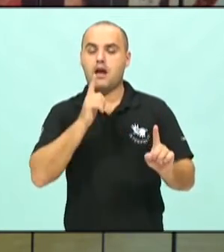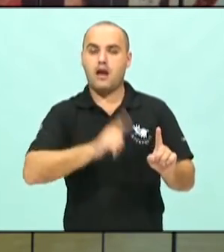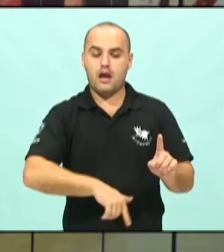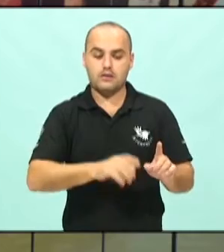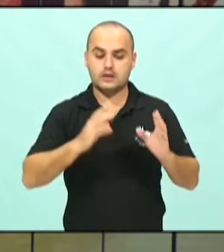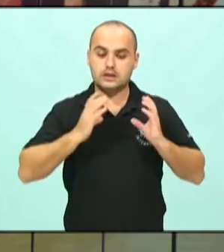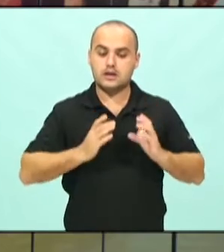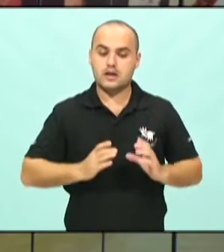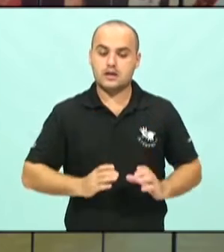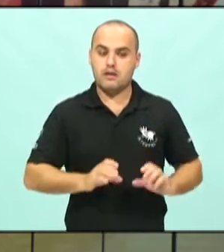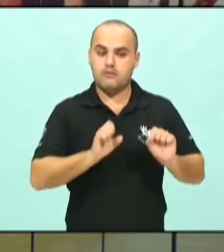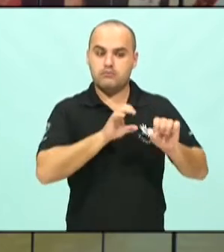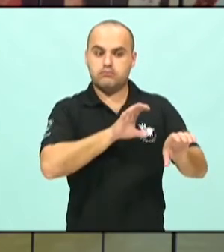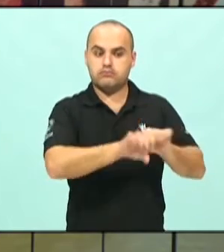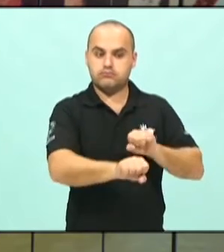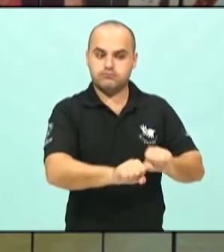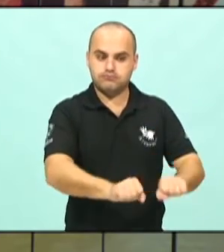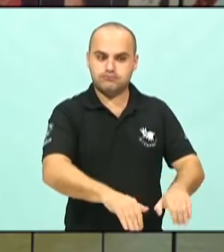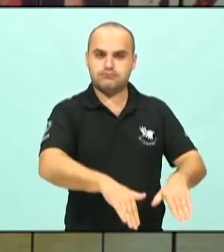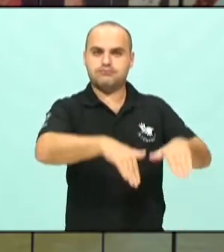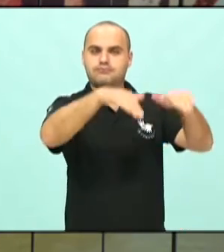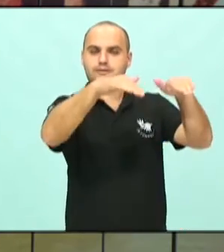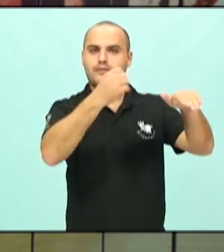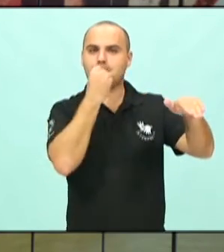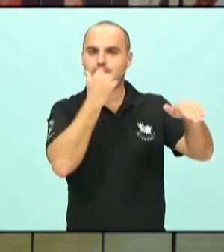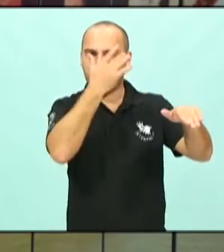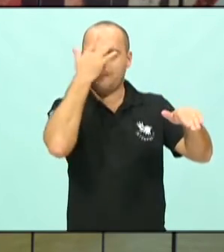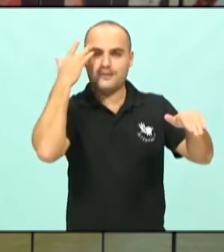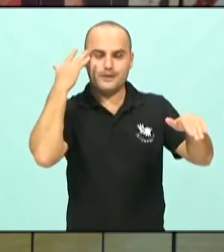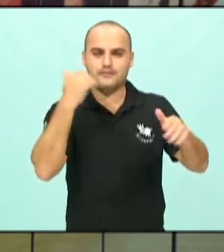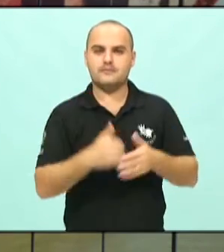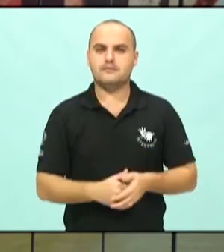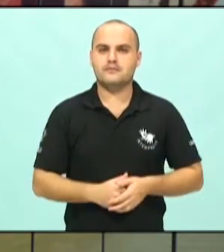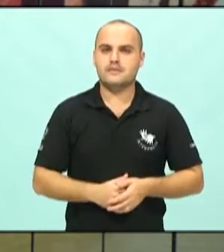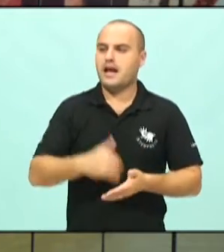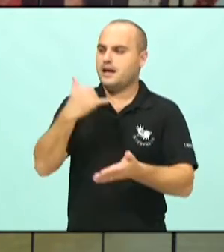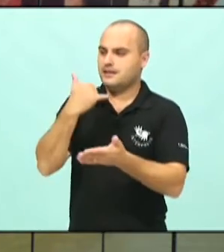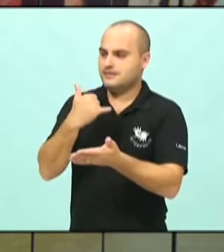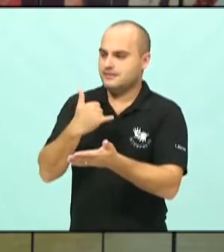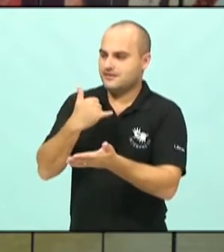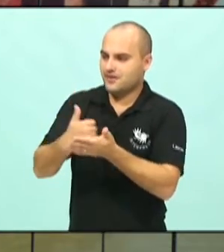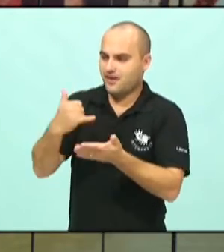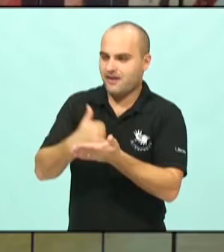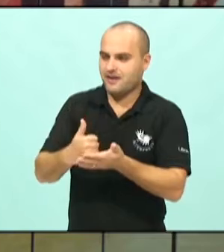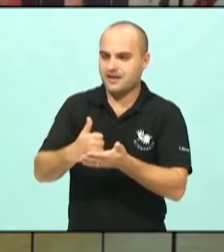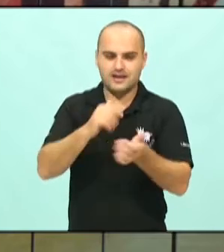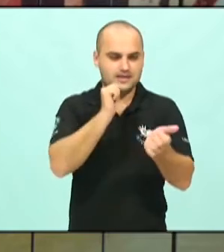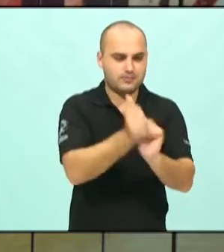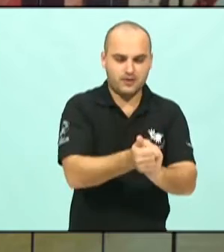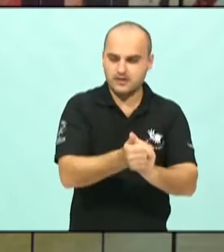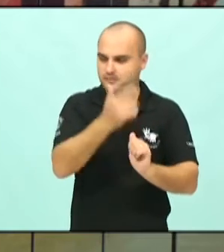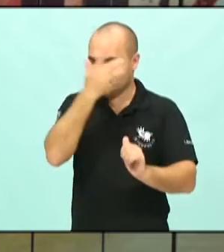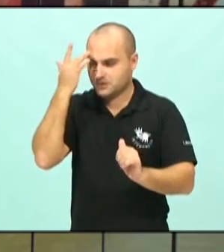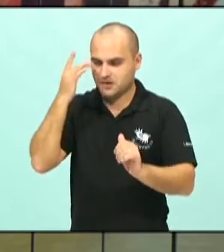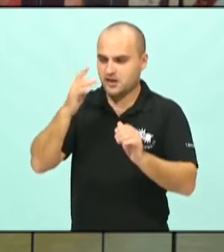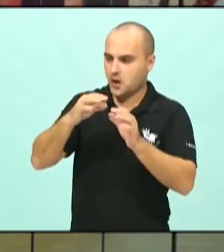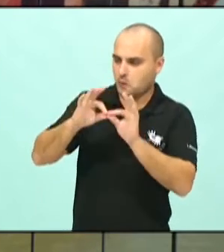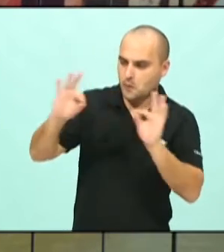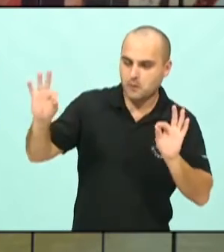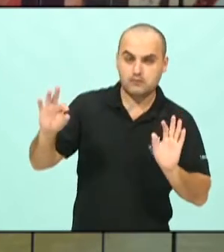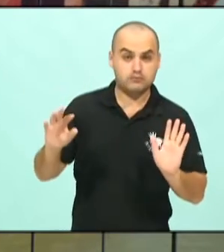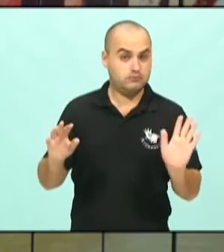cidadão. Porque pratica esporte, está longe das drogas. Eu não vejo bem assim. Eu acho que quando o cara não tem uma